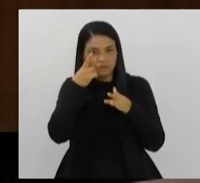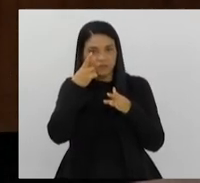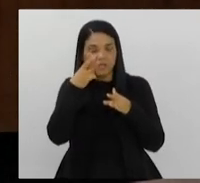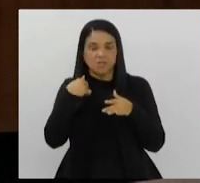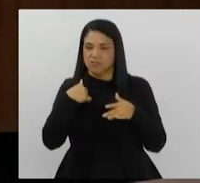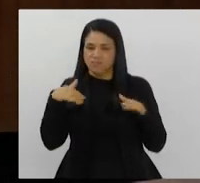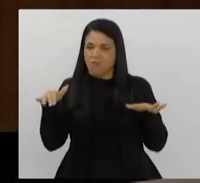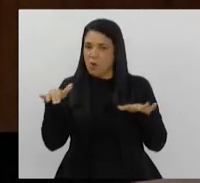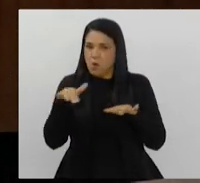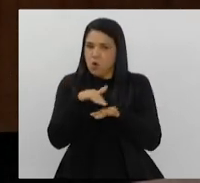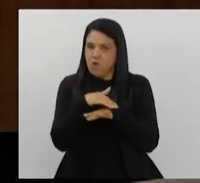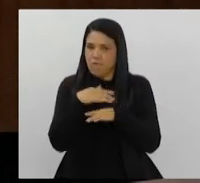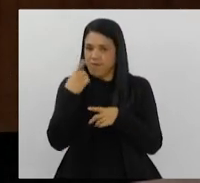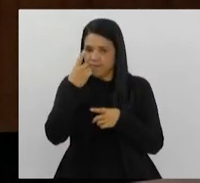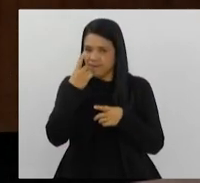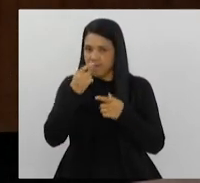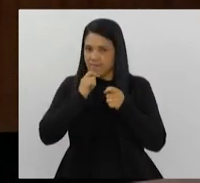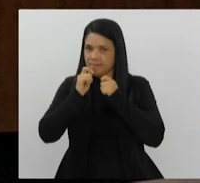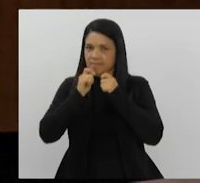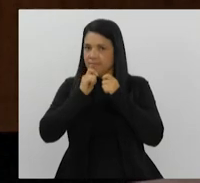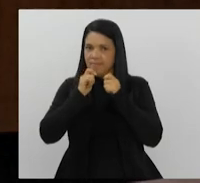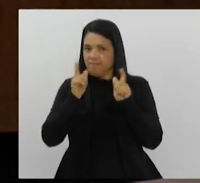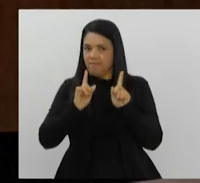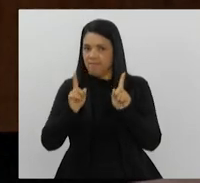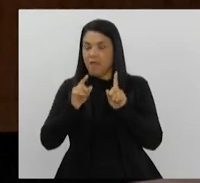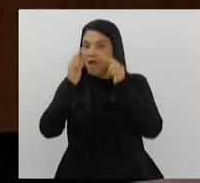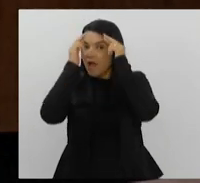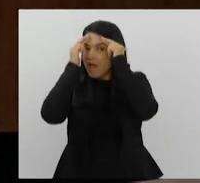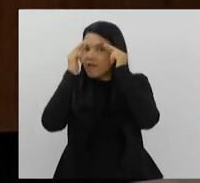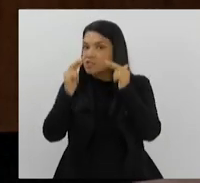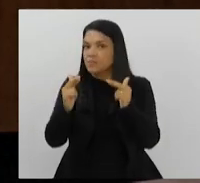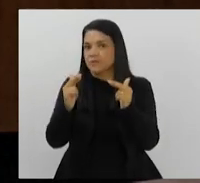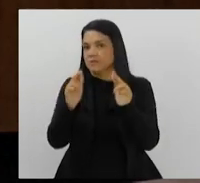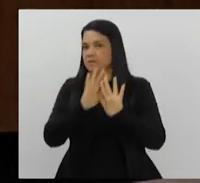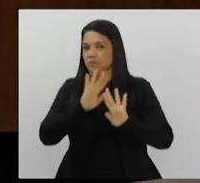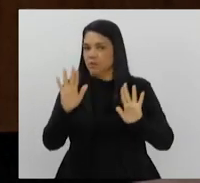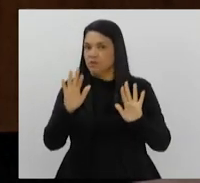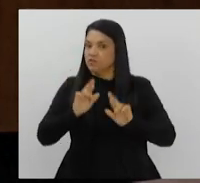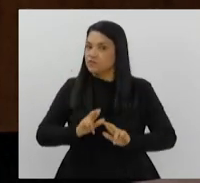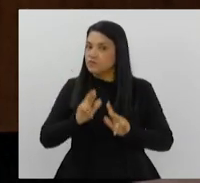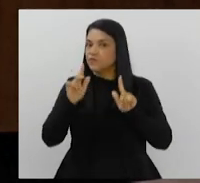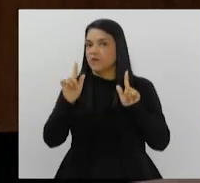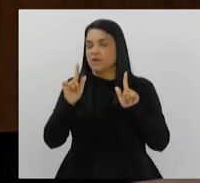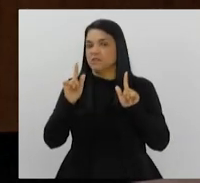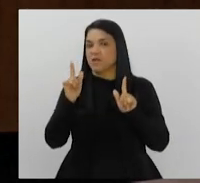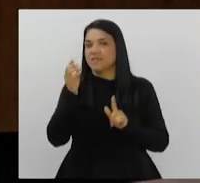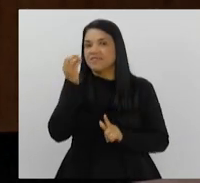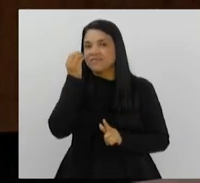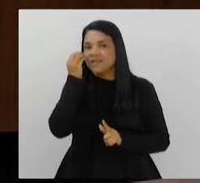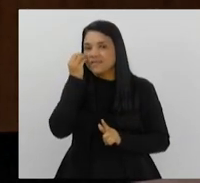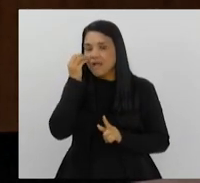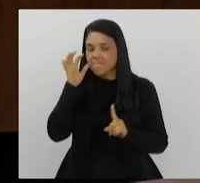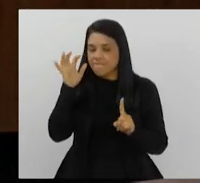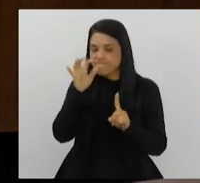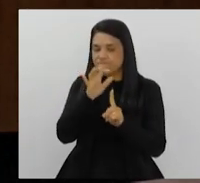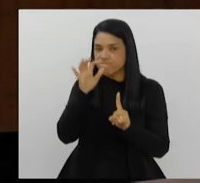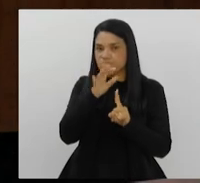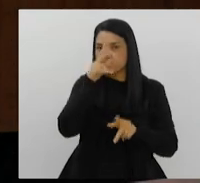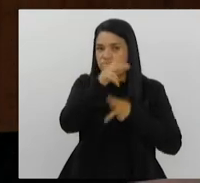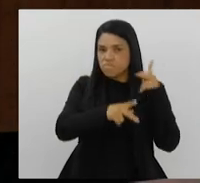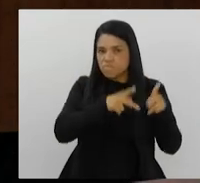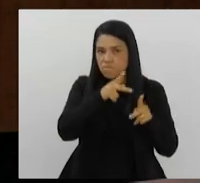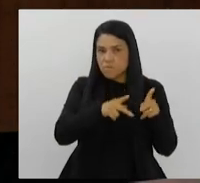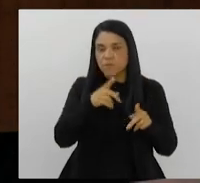para a imprensa, nós respeitamos, mas não, nós não nos curvamos, é tentar incutir na cabeça das pessoas